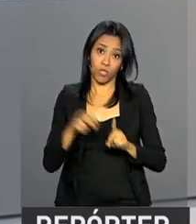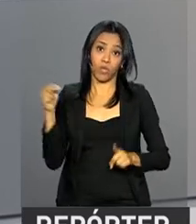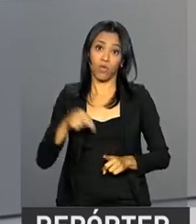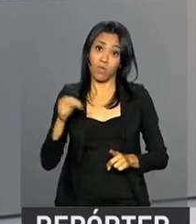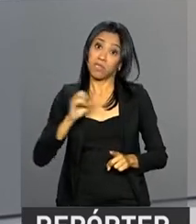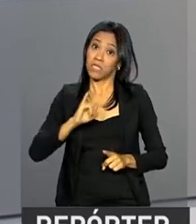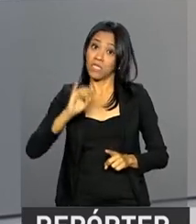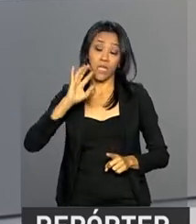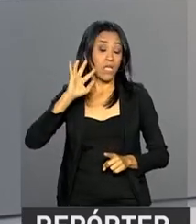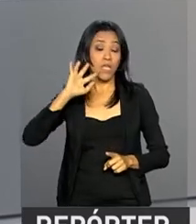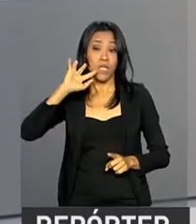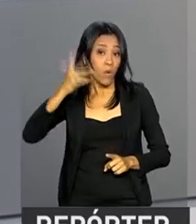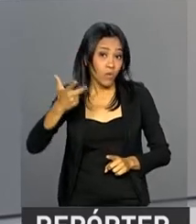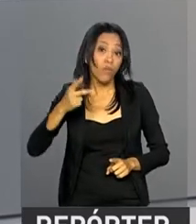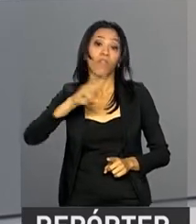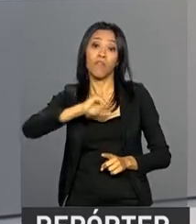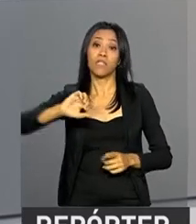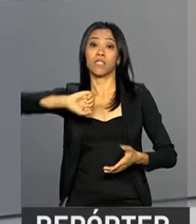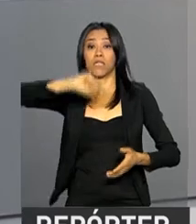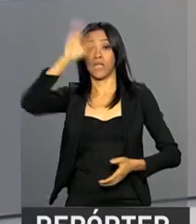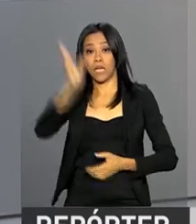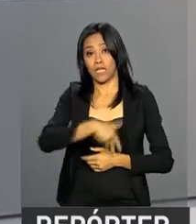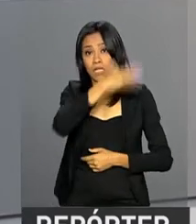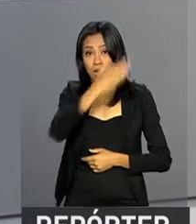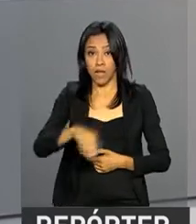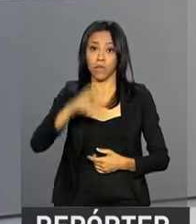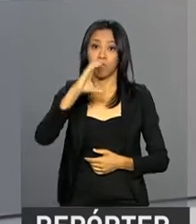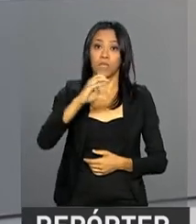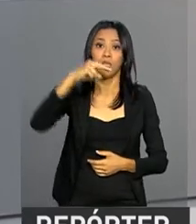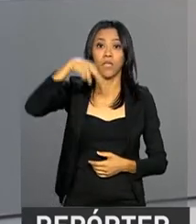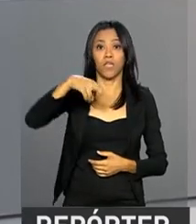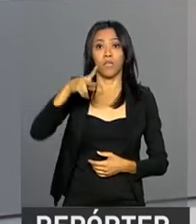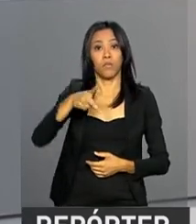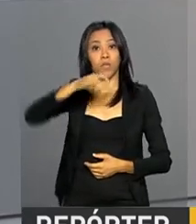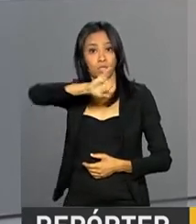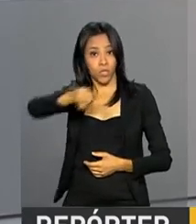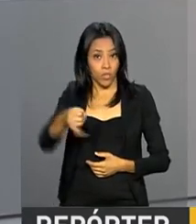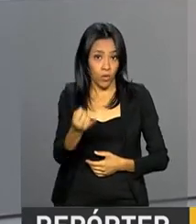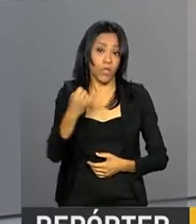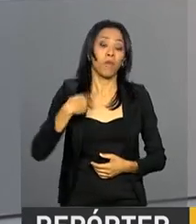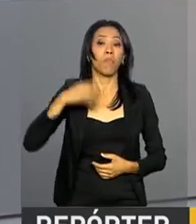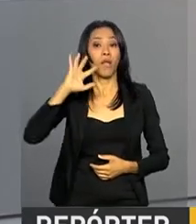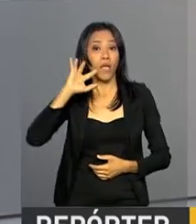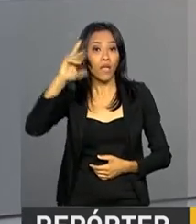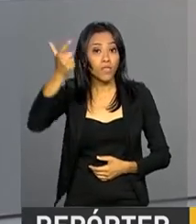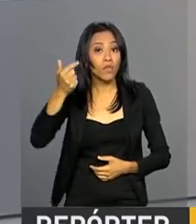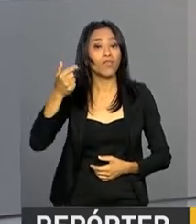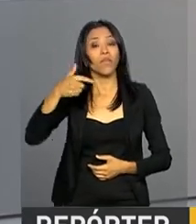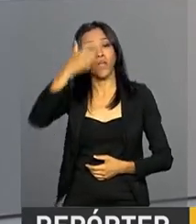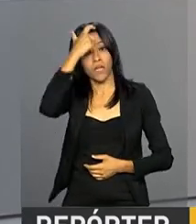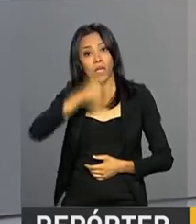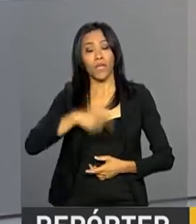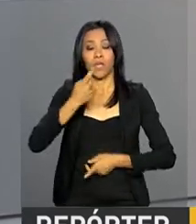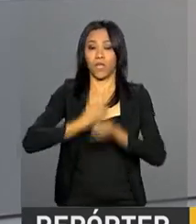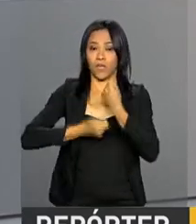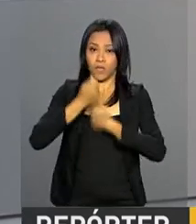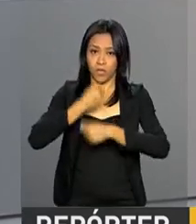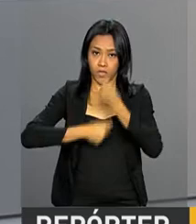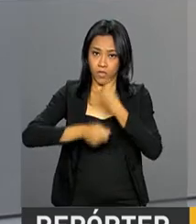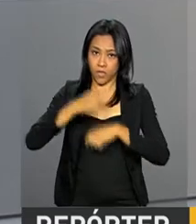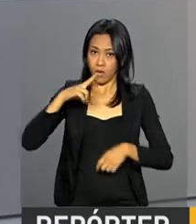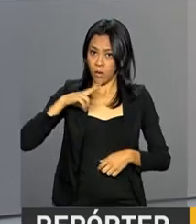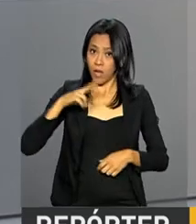cancelamento definitivo do cnpj para regulares para regularizar a situação o mingo o microempreendedor do empreendedor individual